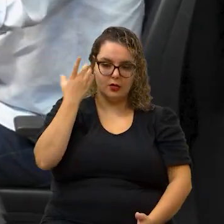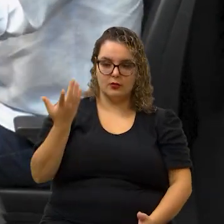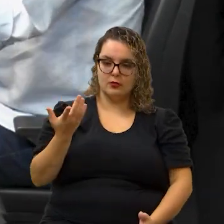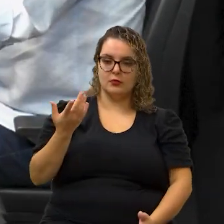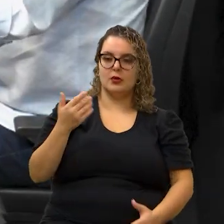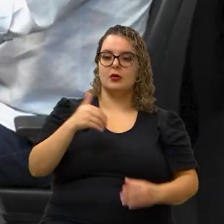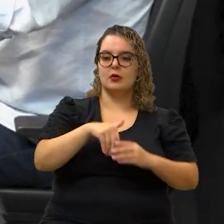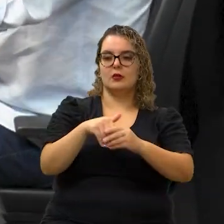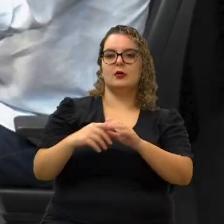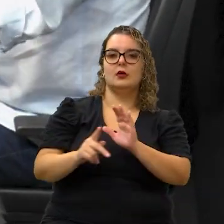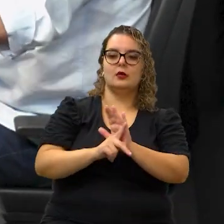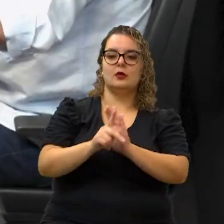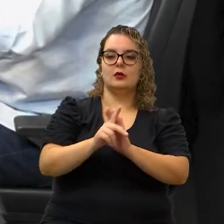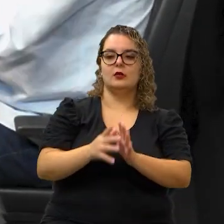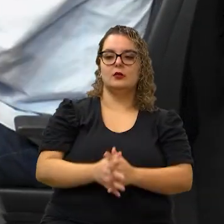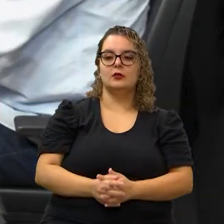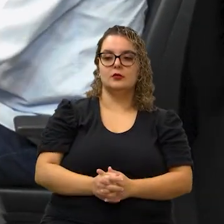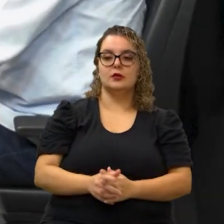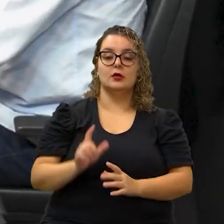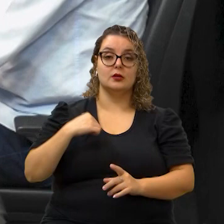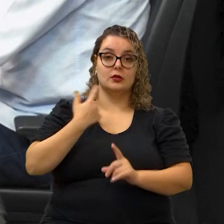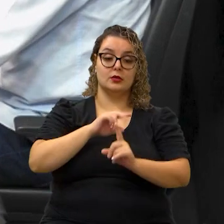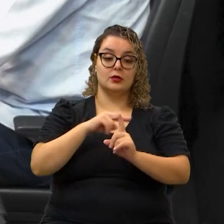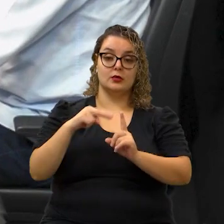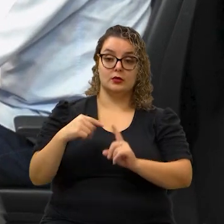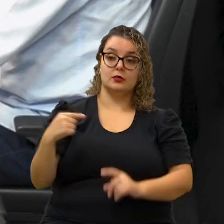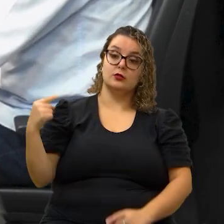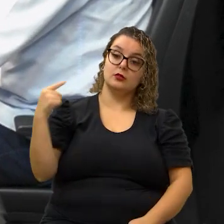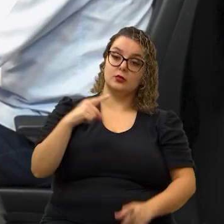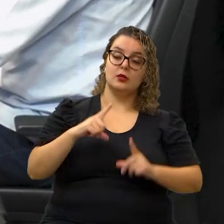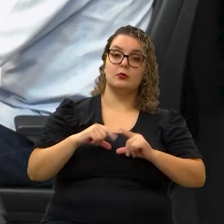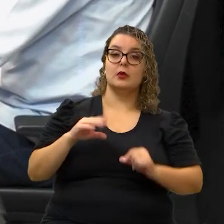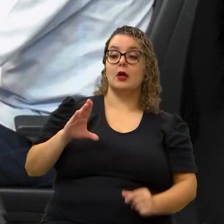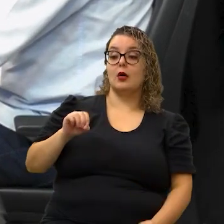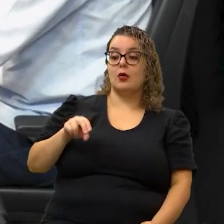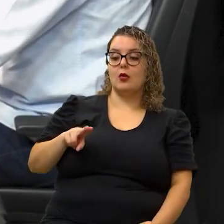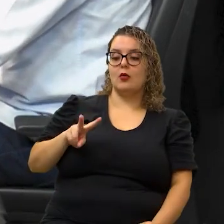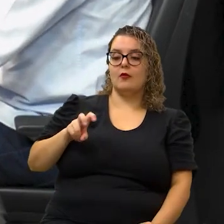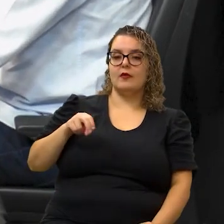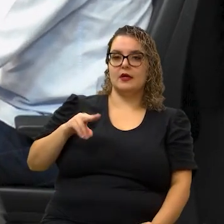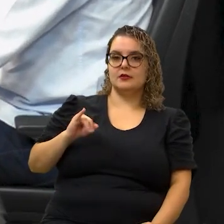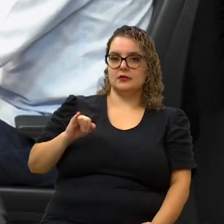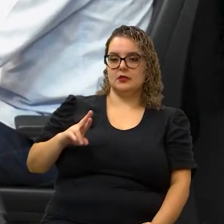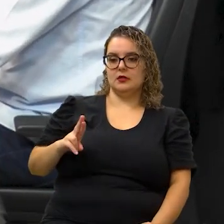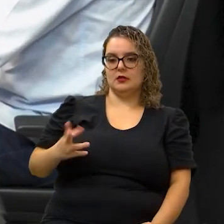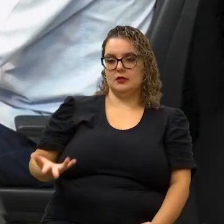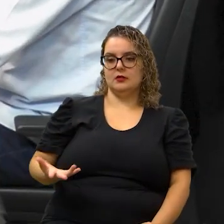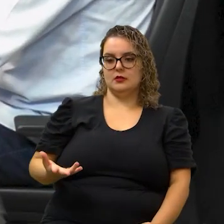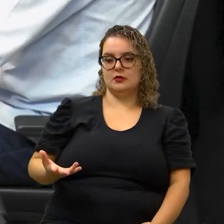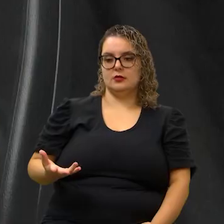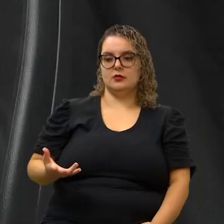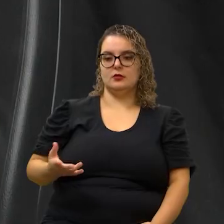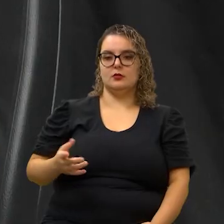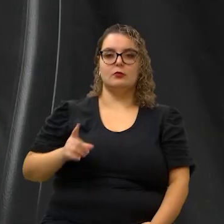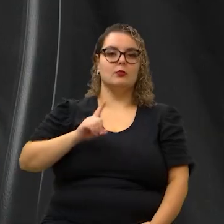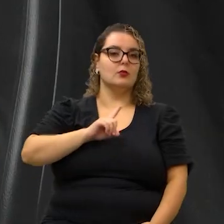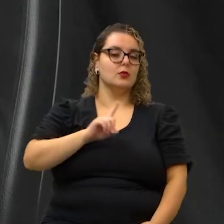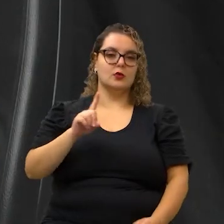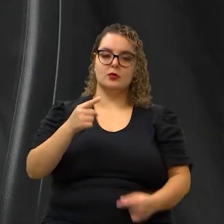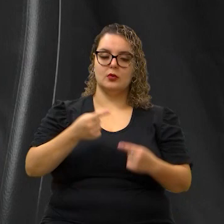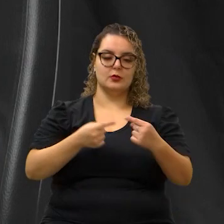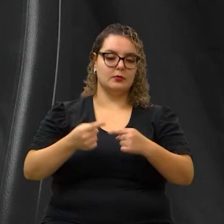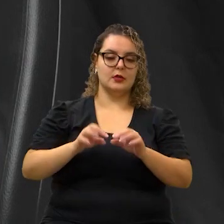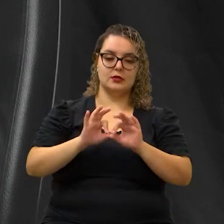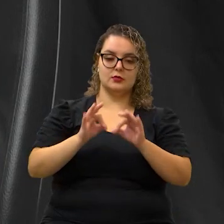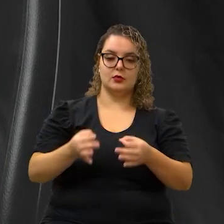comprar os deputados para votarem um projeto. Na nossa perspectiva, nós fomos a Brasília para convencer os deputados, porque não era um